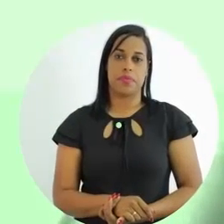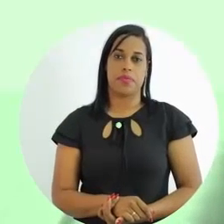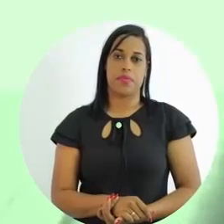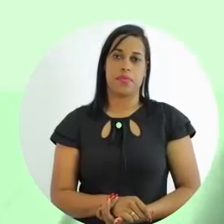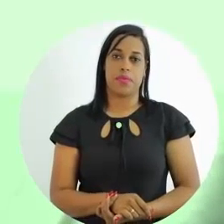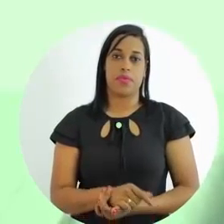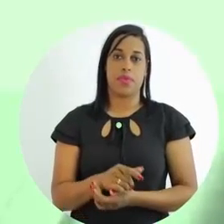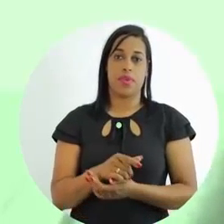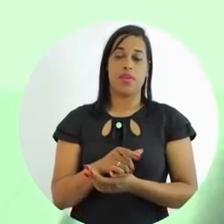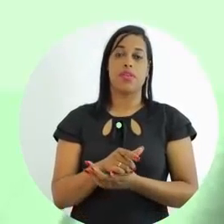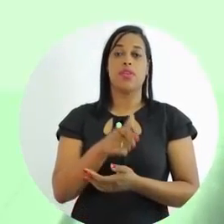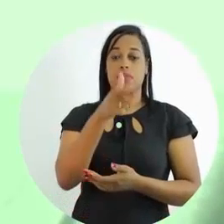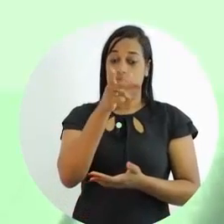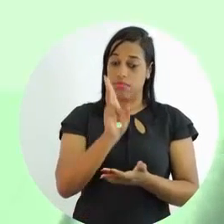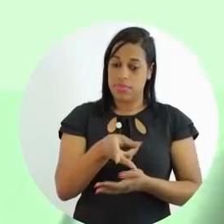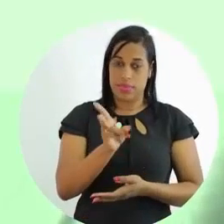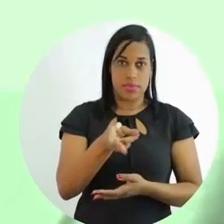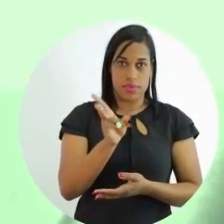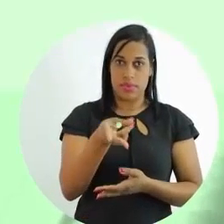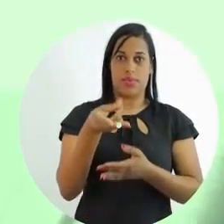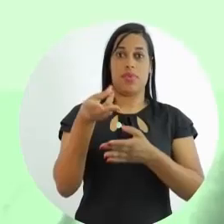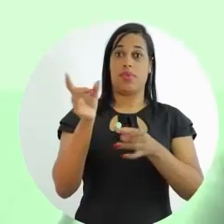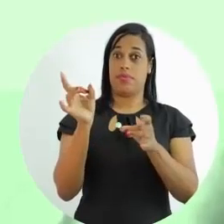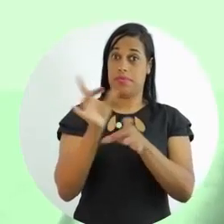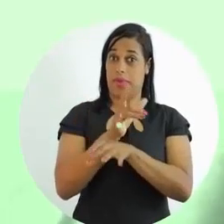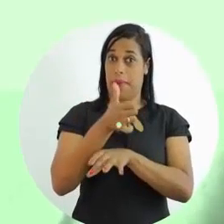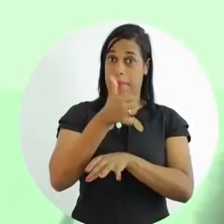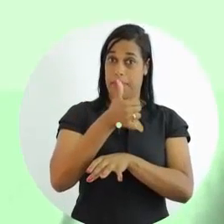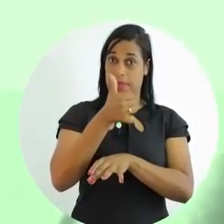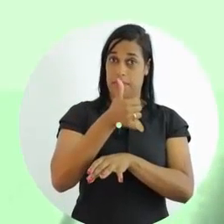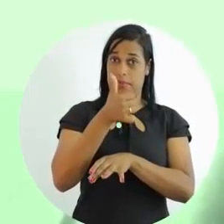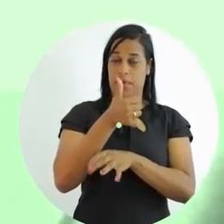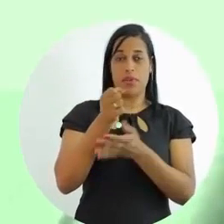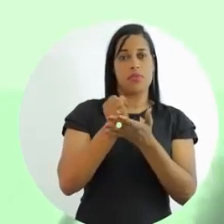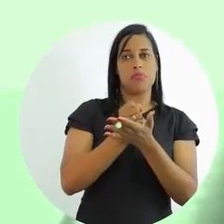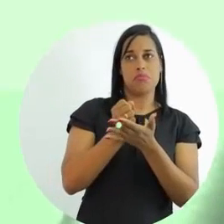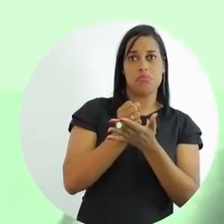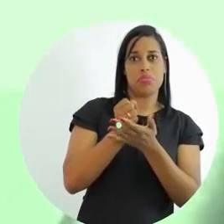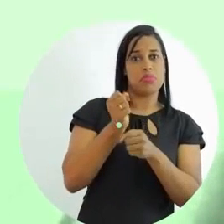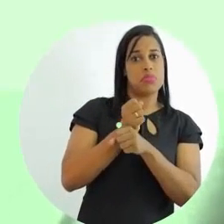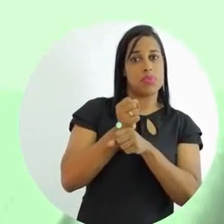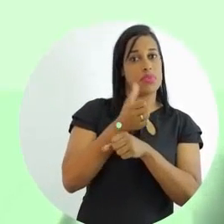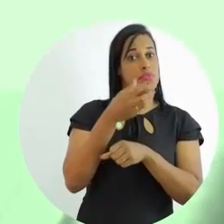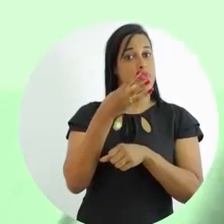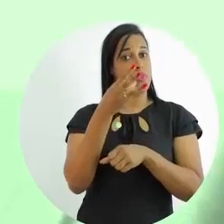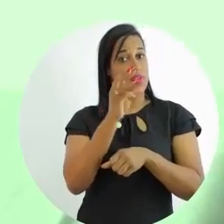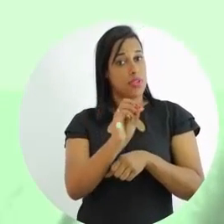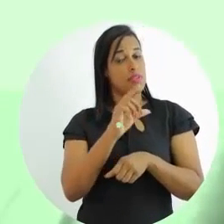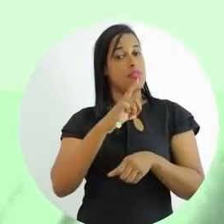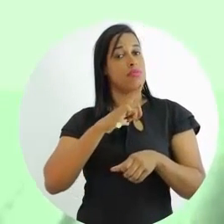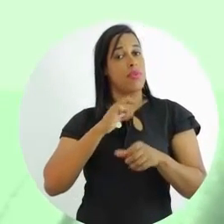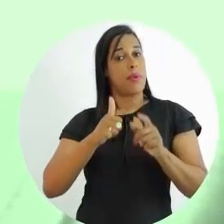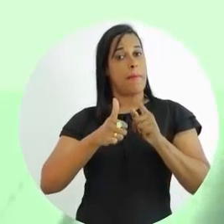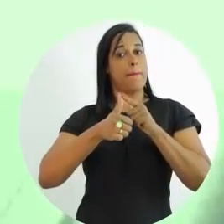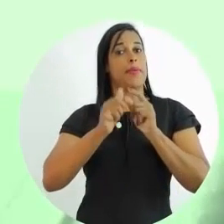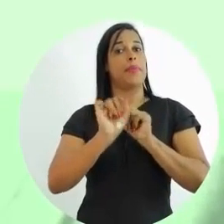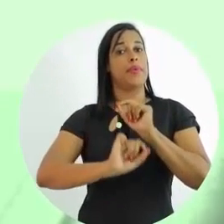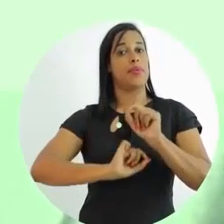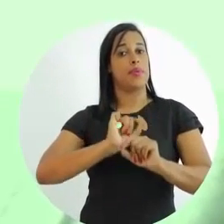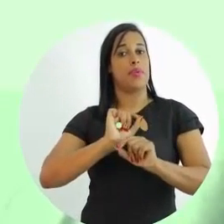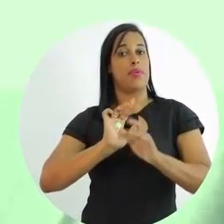No início, logo em seguida ao período da Primeira República, lá nos anos 30, a gente tem uma primeira